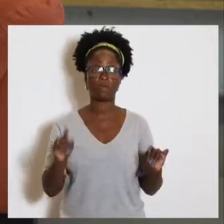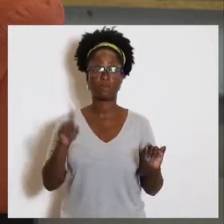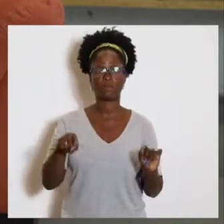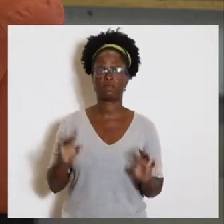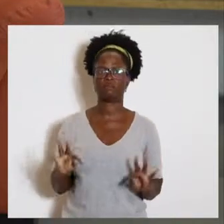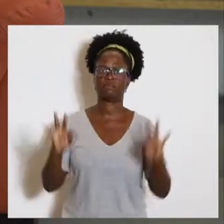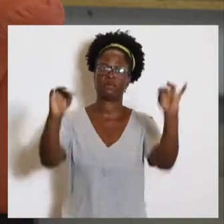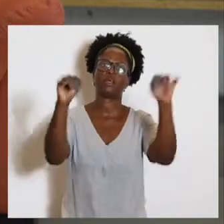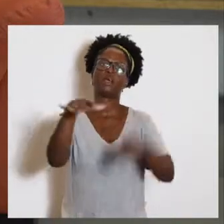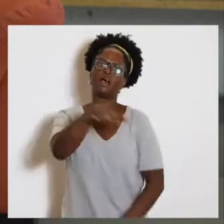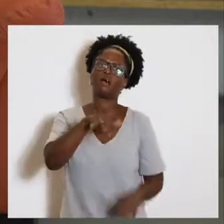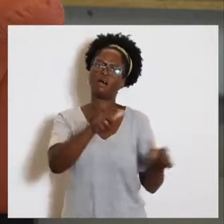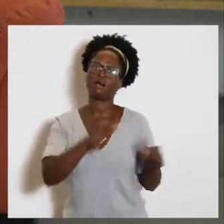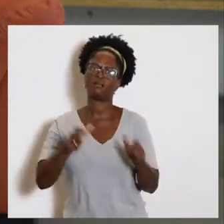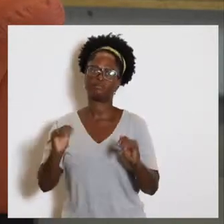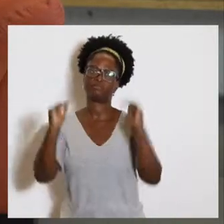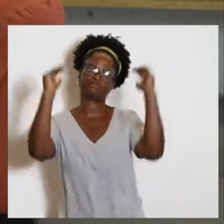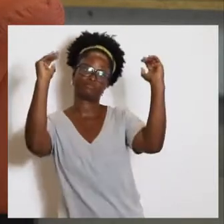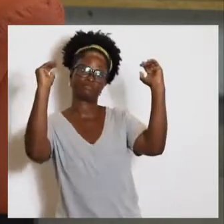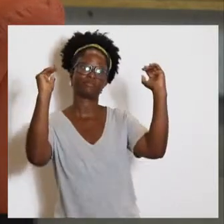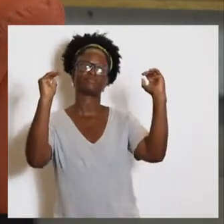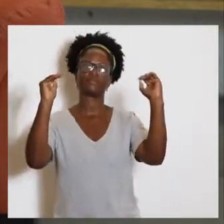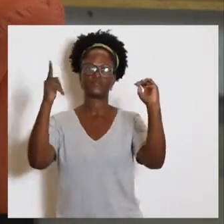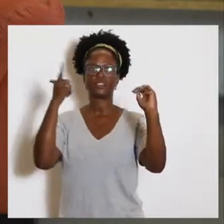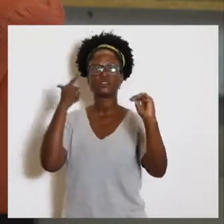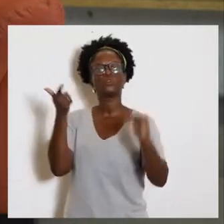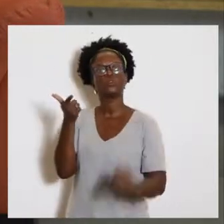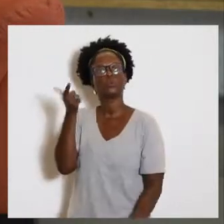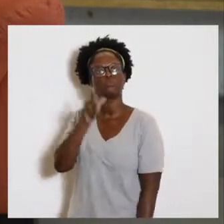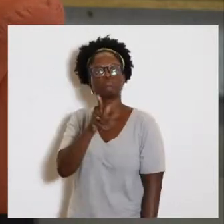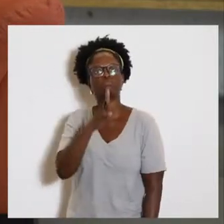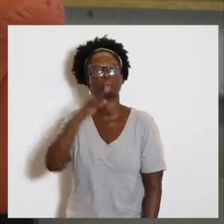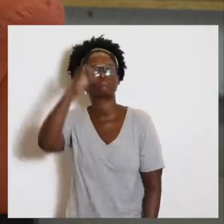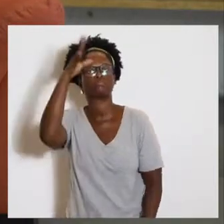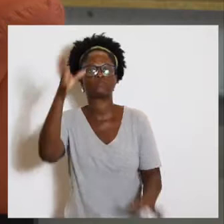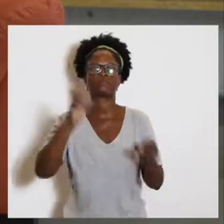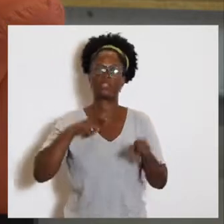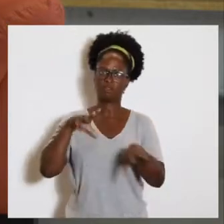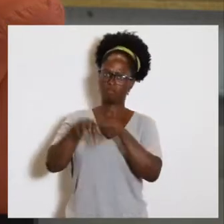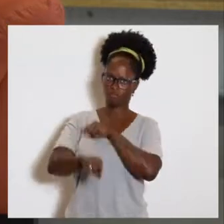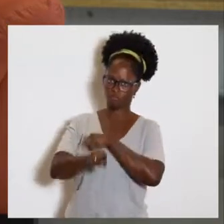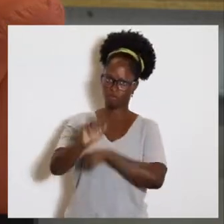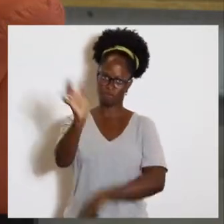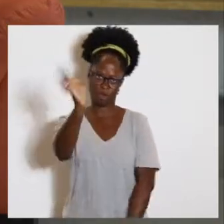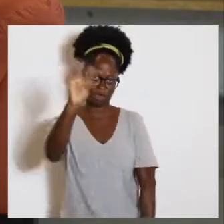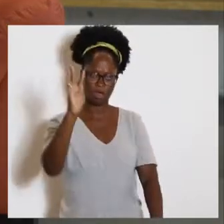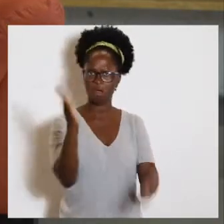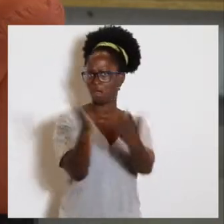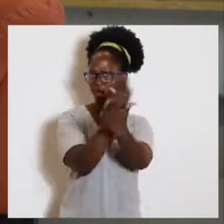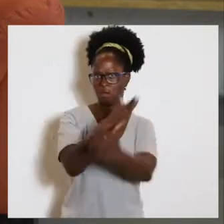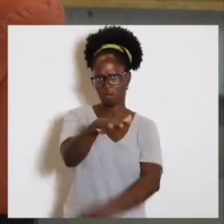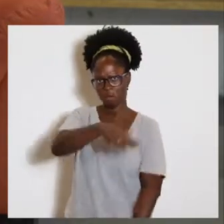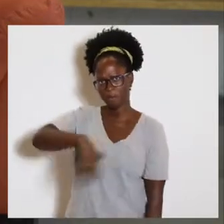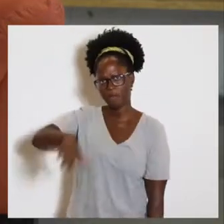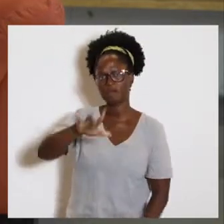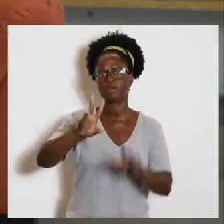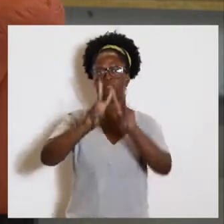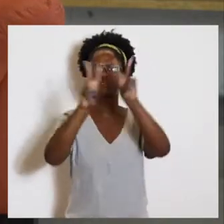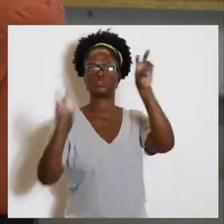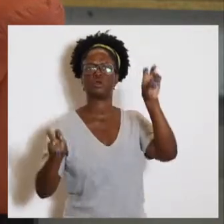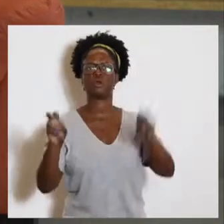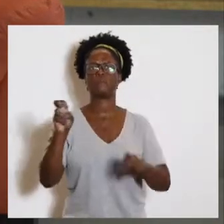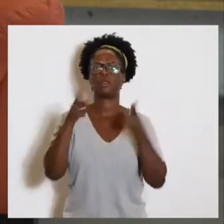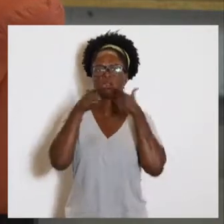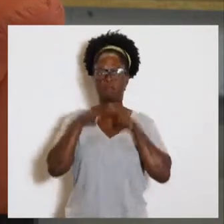totalidade áreas privilegiadas de acesso ao saber que tiveram formação universitária em algumas áreas relacionadas à